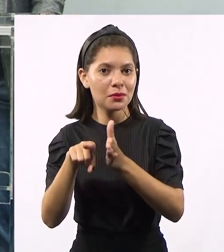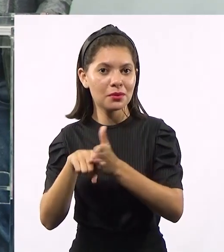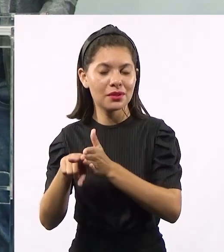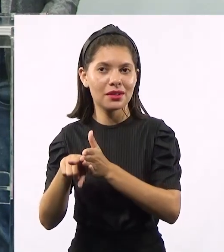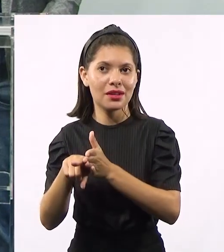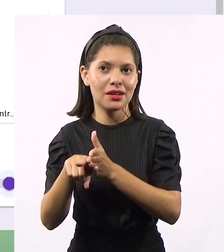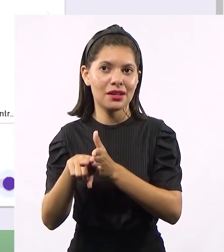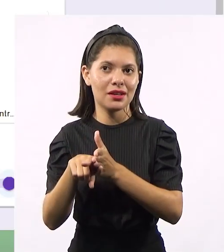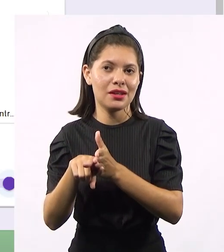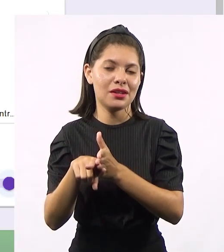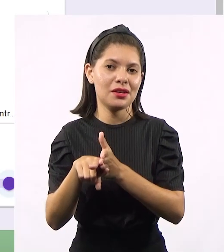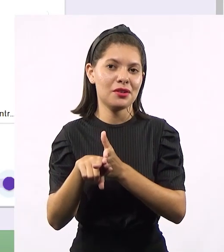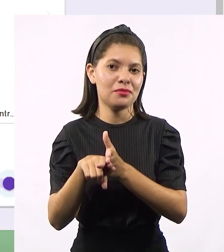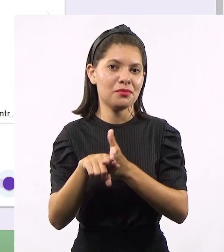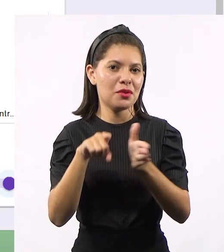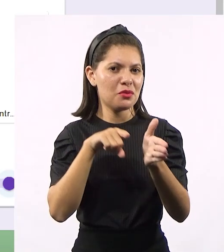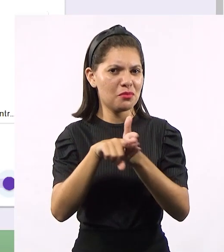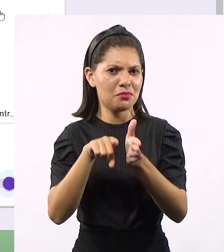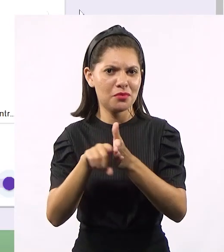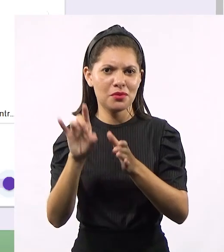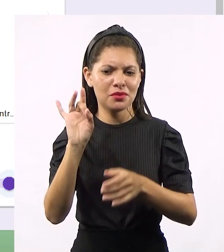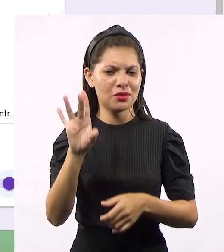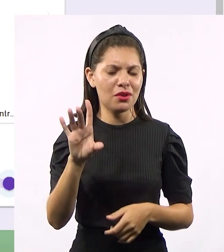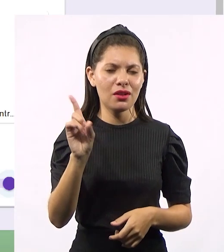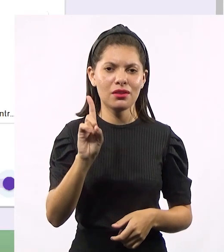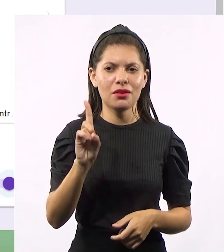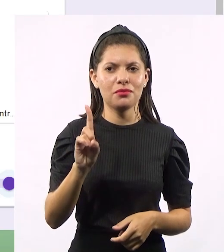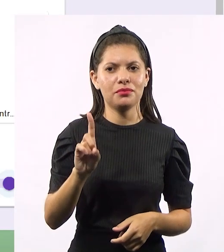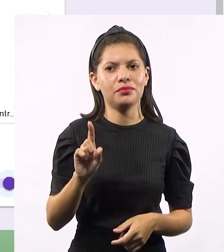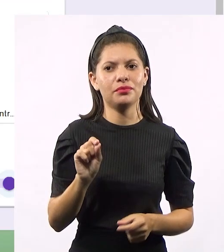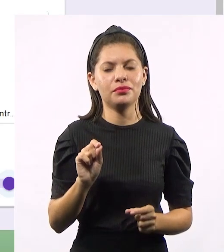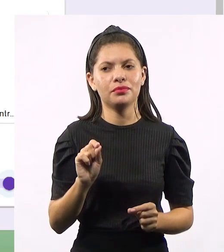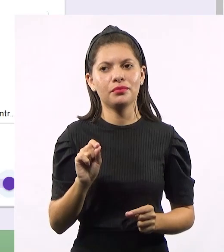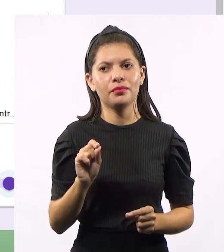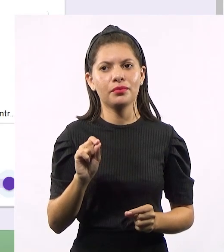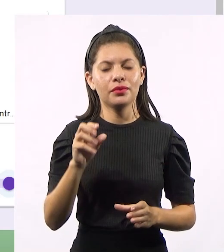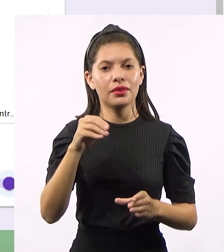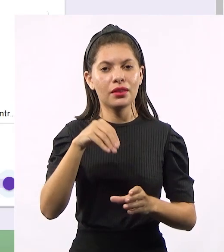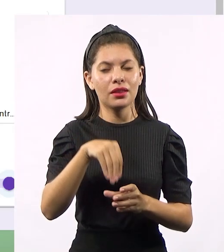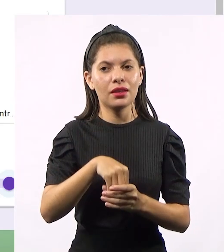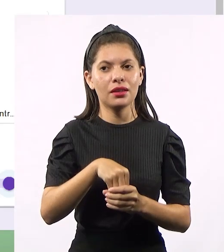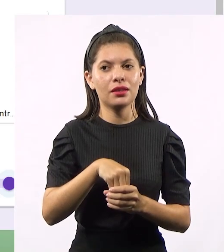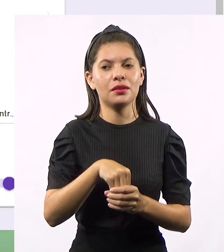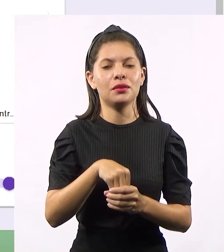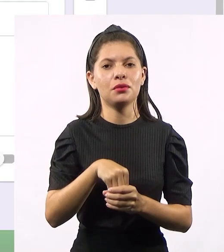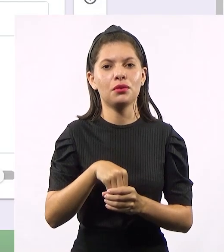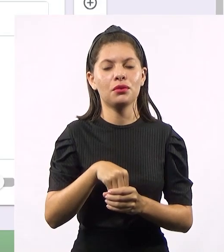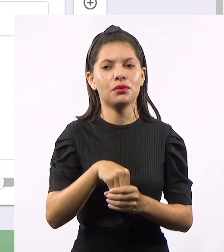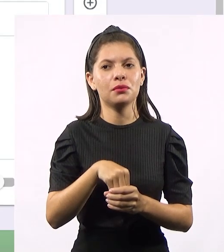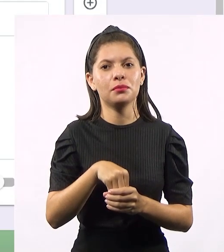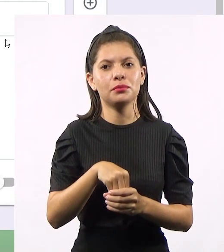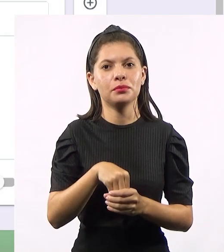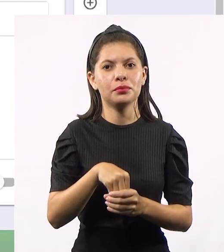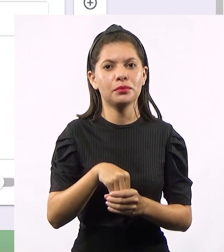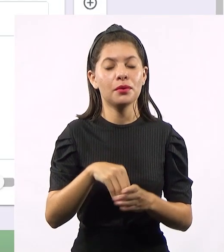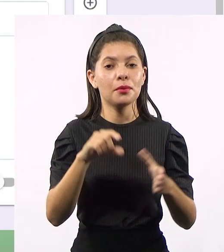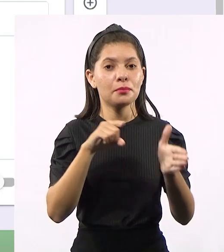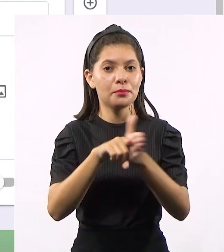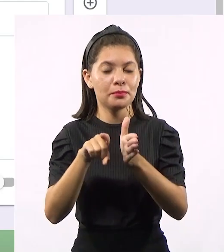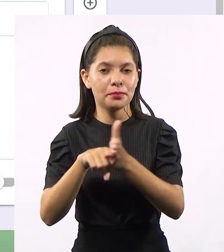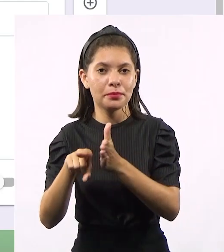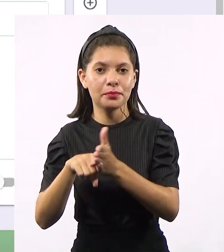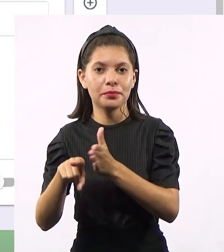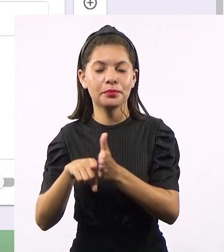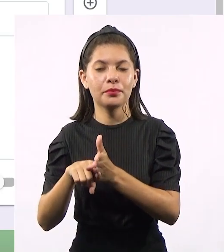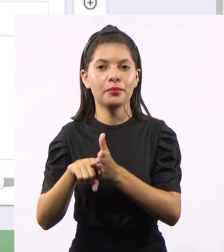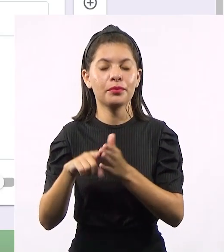só não faz muito sentido. Então, eu vou, nesse menu lateral, adicionar uma pergunta. E